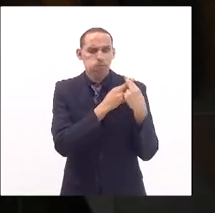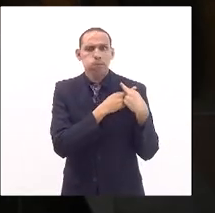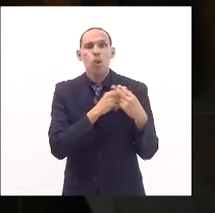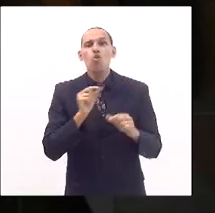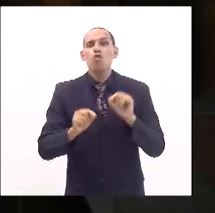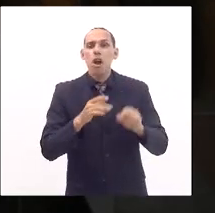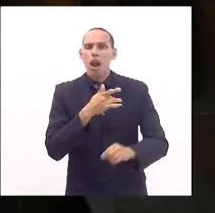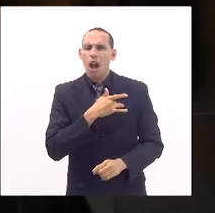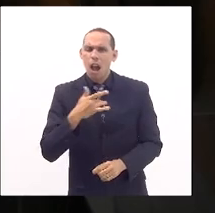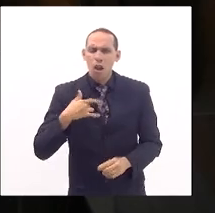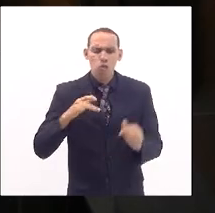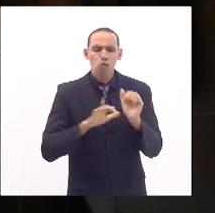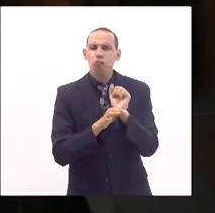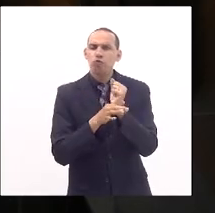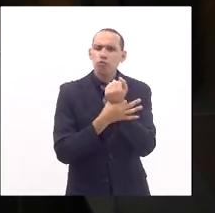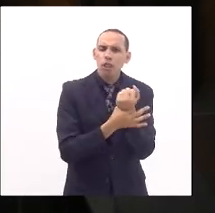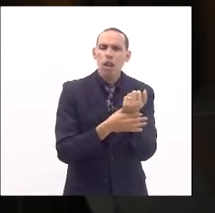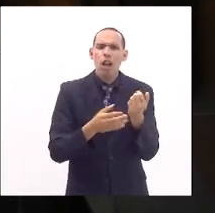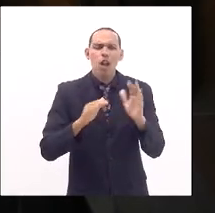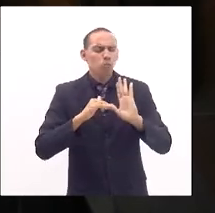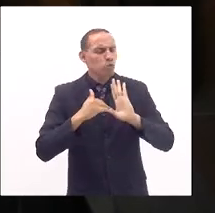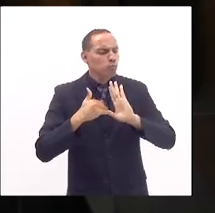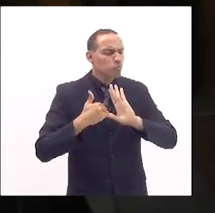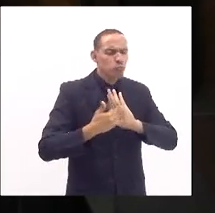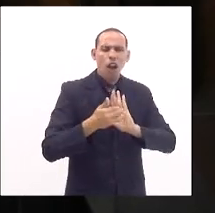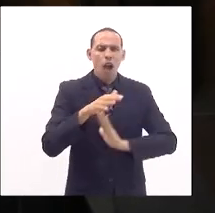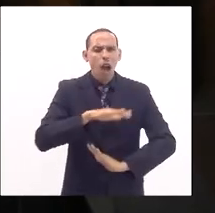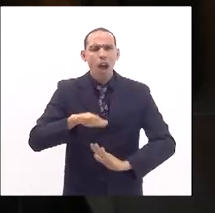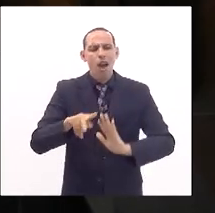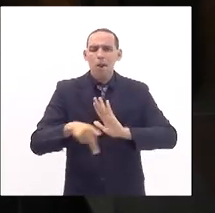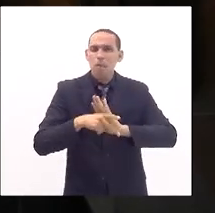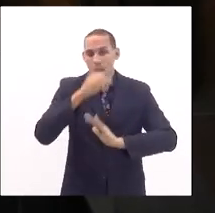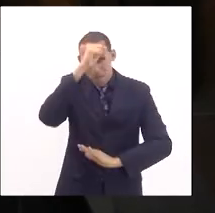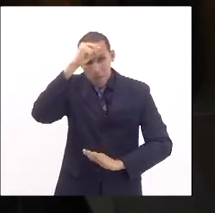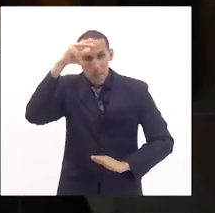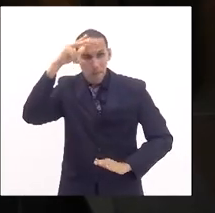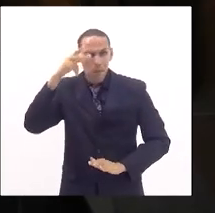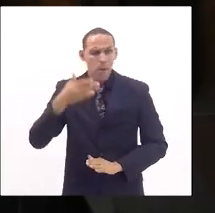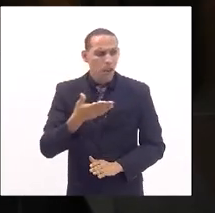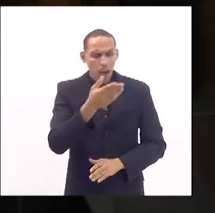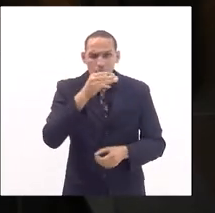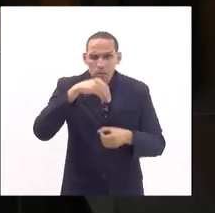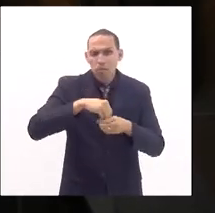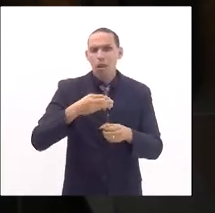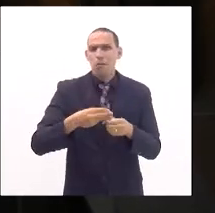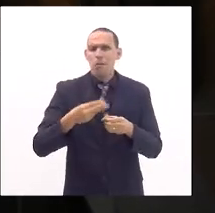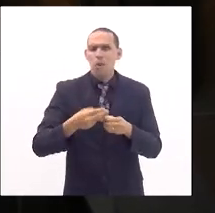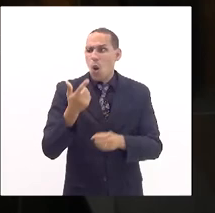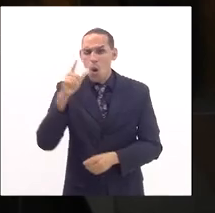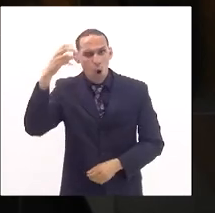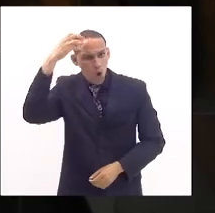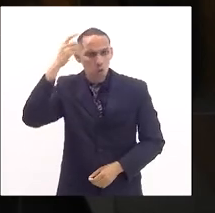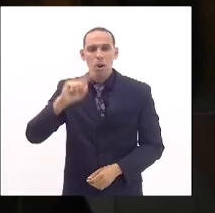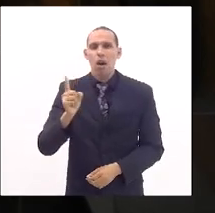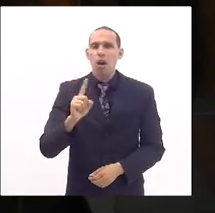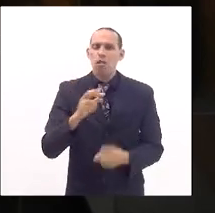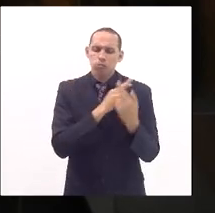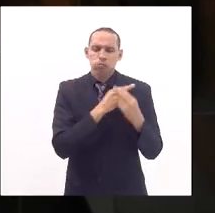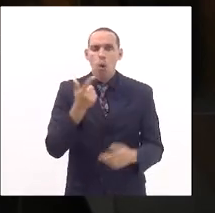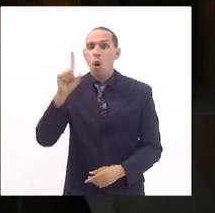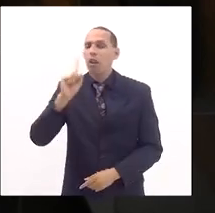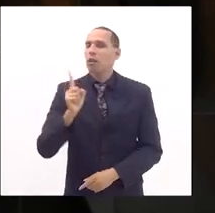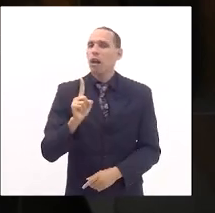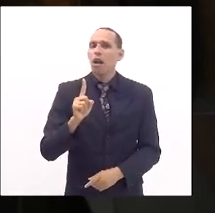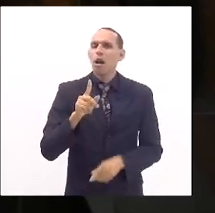pela saúde pela segurança por todos os segmentos da prefeitura nesse município não responsabiliza o terceiro e população de